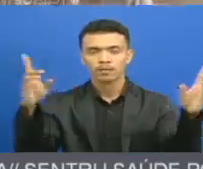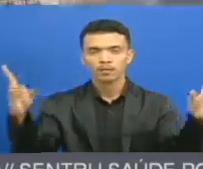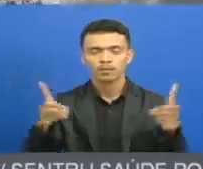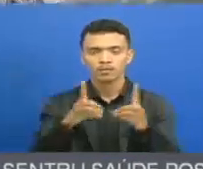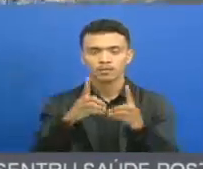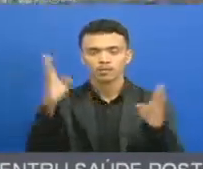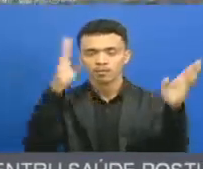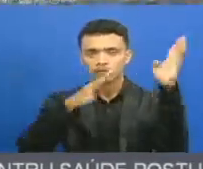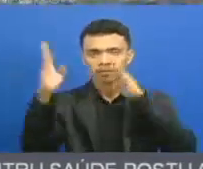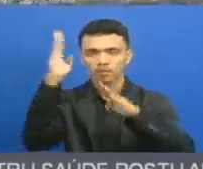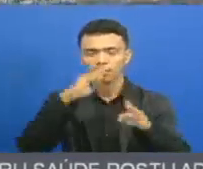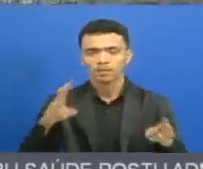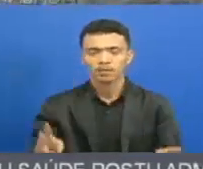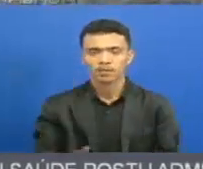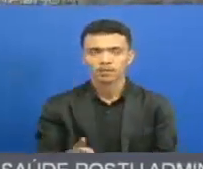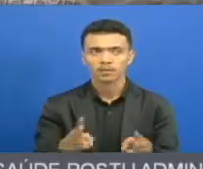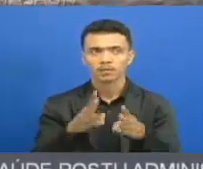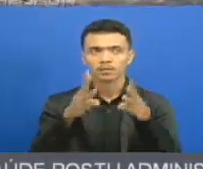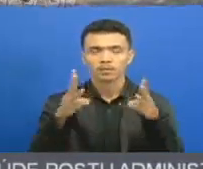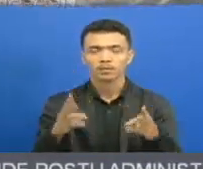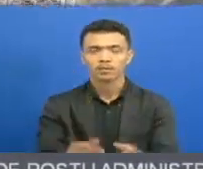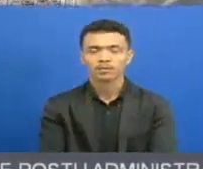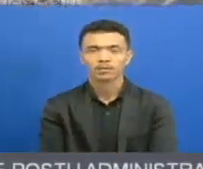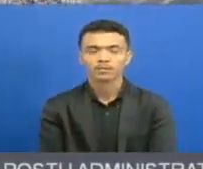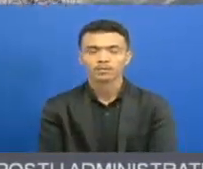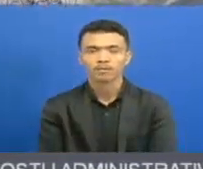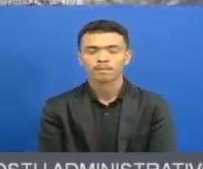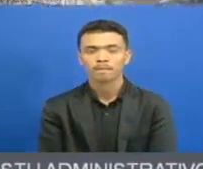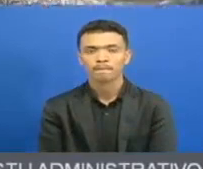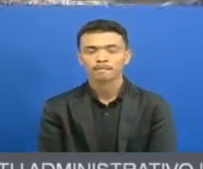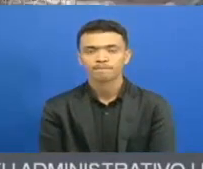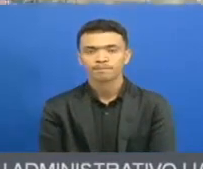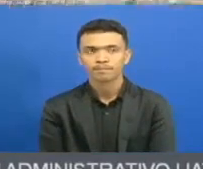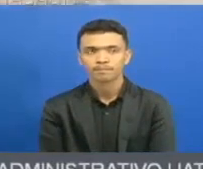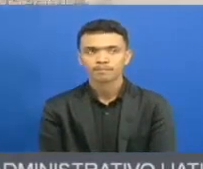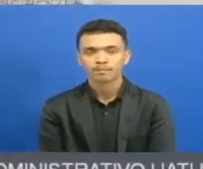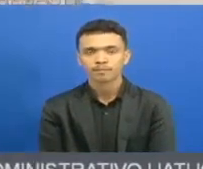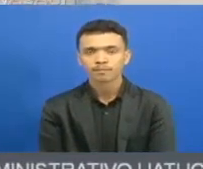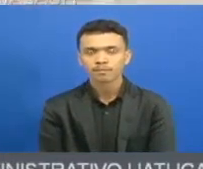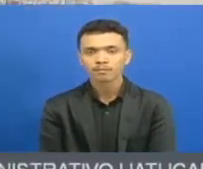enfrenta mos problema estrada. Husi fronteira Bobonaru, Humberto dos Santos, RTTL.